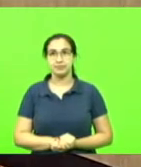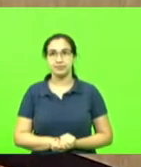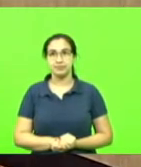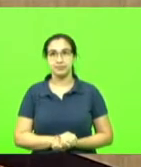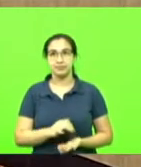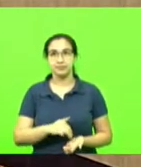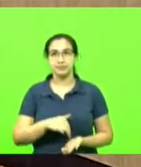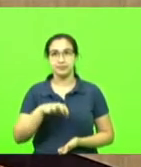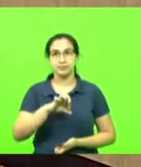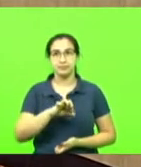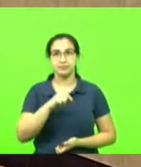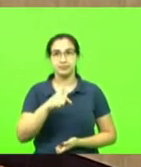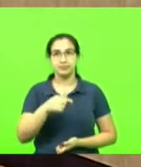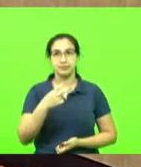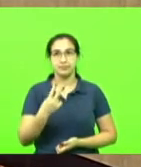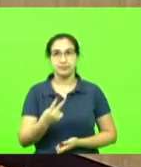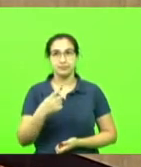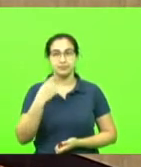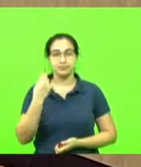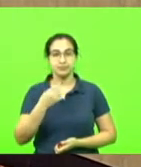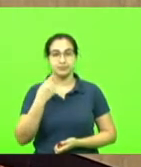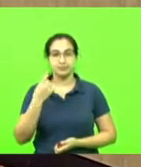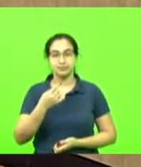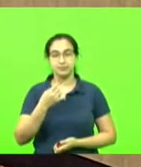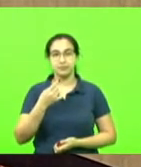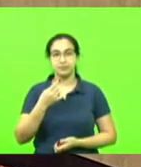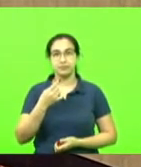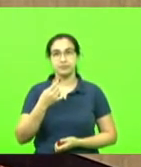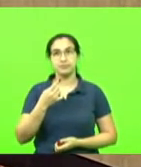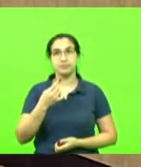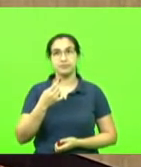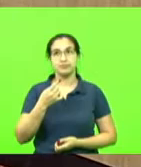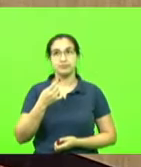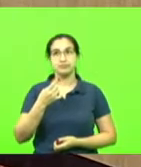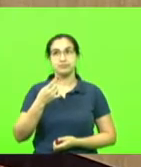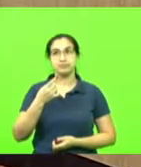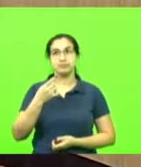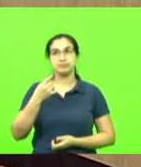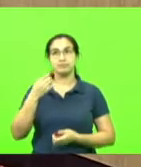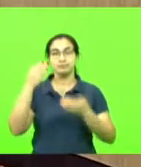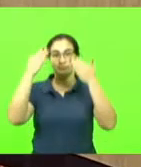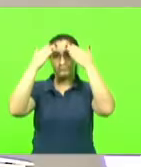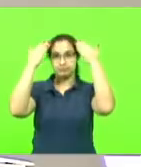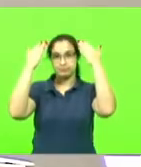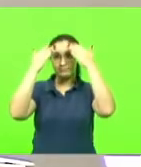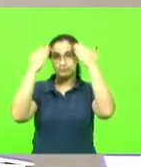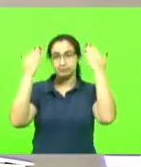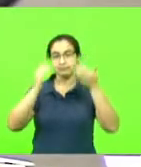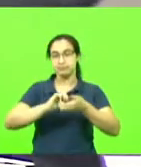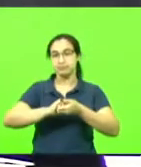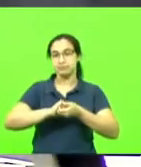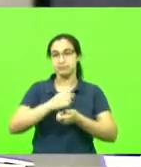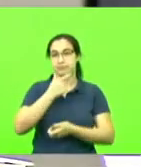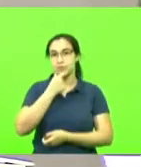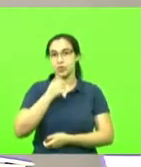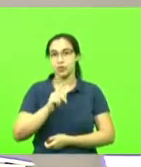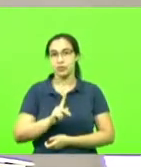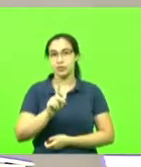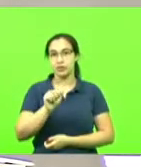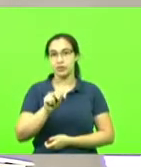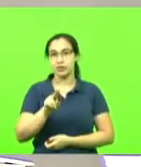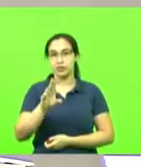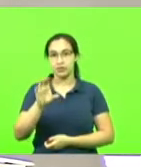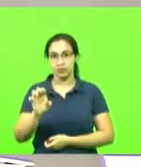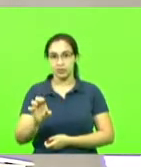Moção número 972, deputado José Milton Schaeffer, cumprimentando o senhor Cauê da Silva Uliano